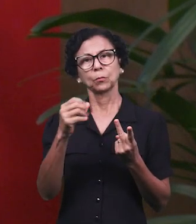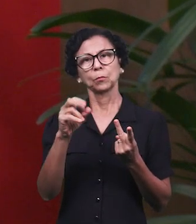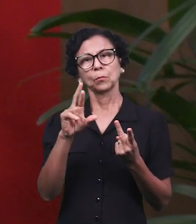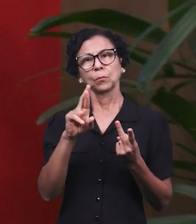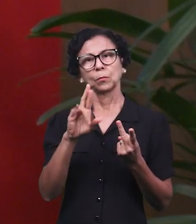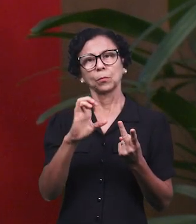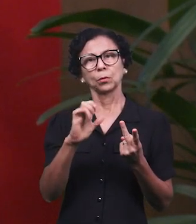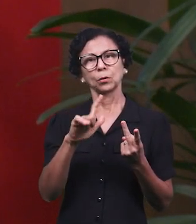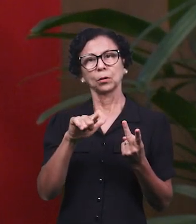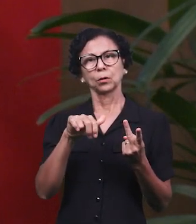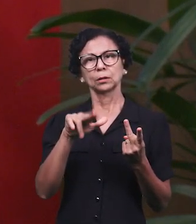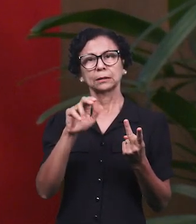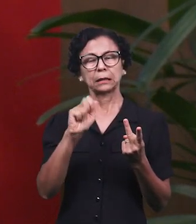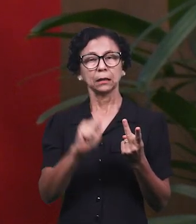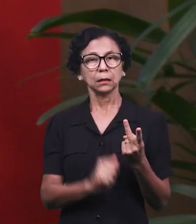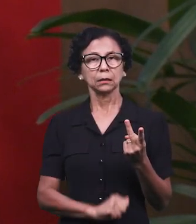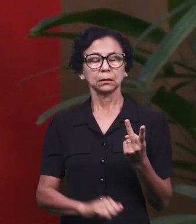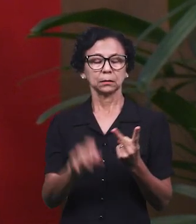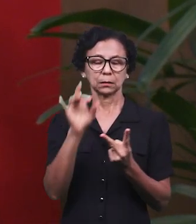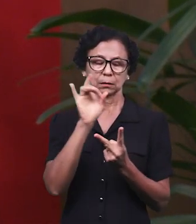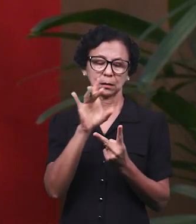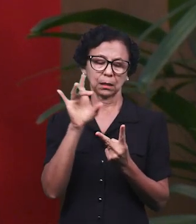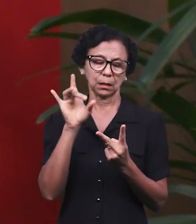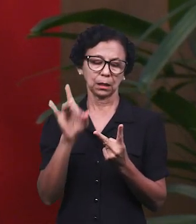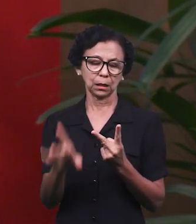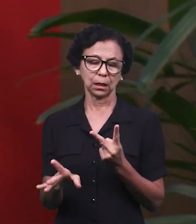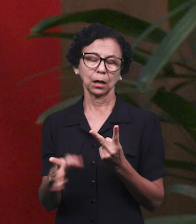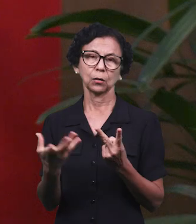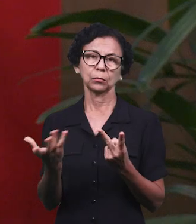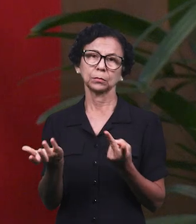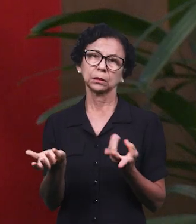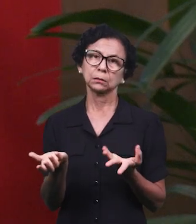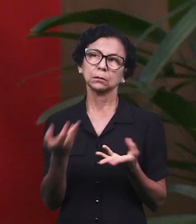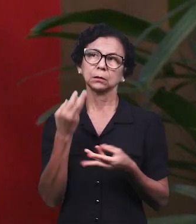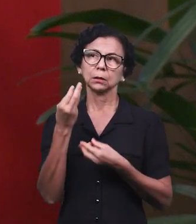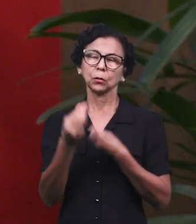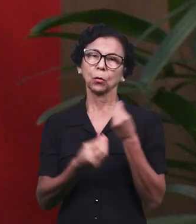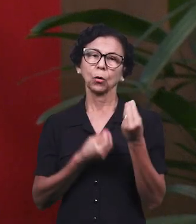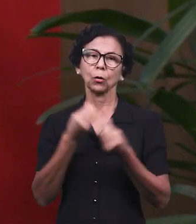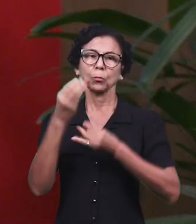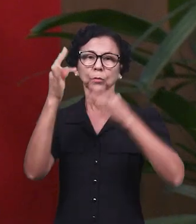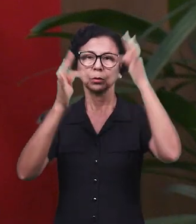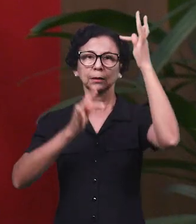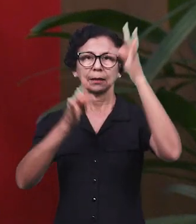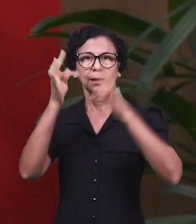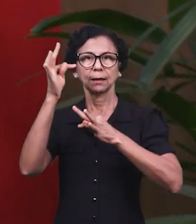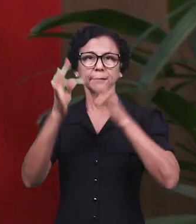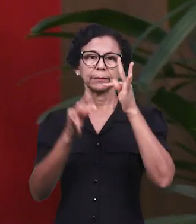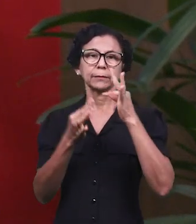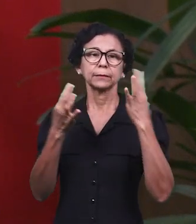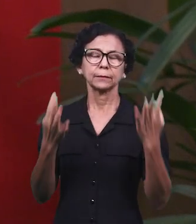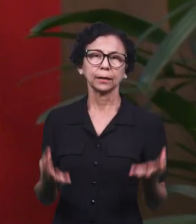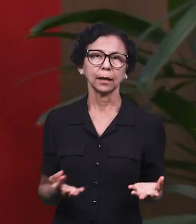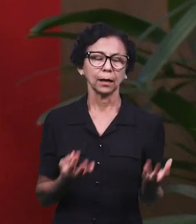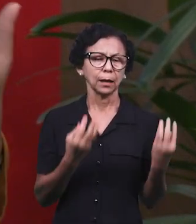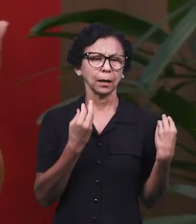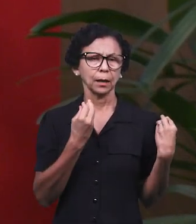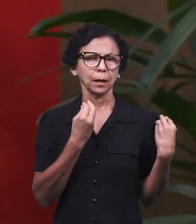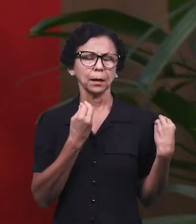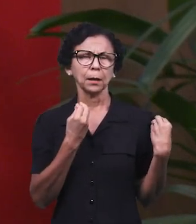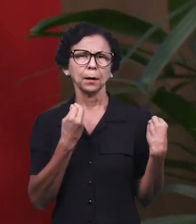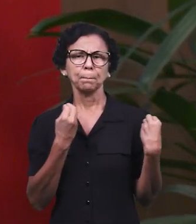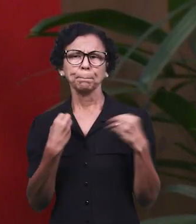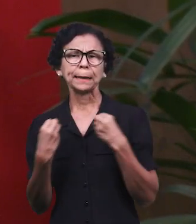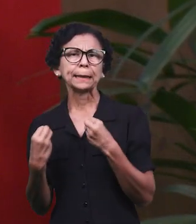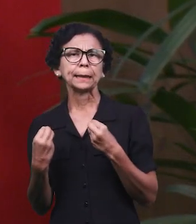porcelana. E cada uma delas tem uma forma de ser tratado e uma orientação. Para que eu vou